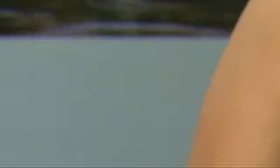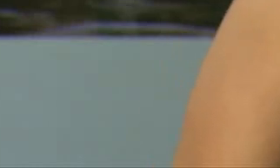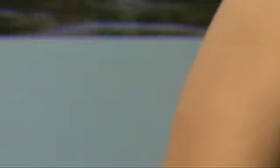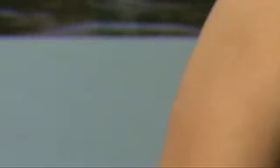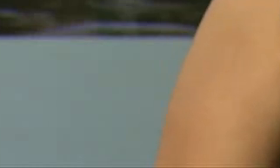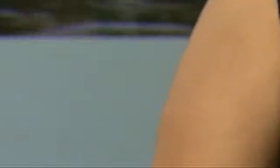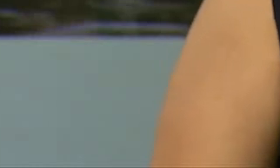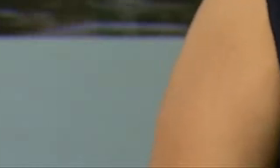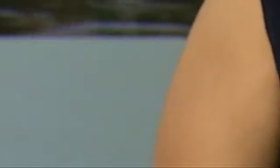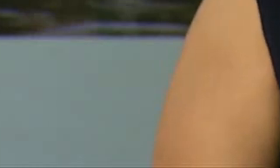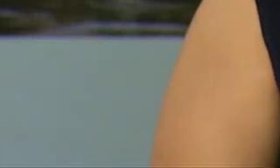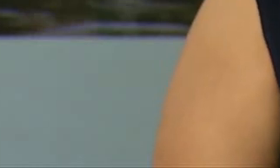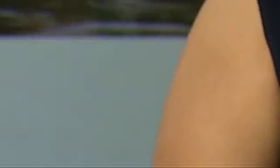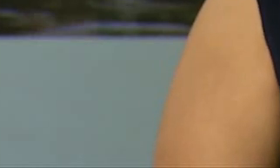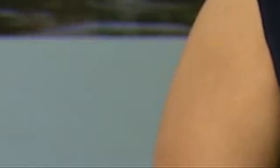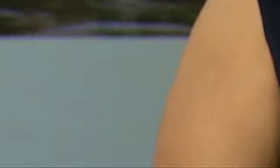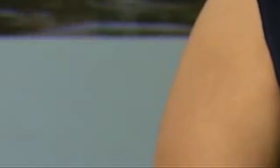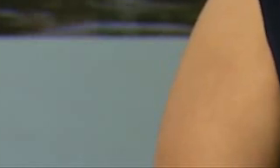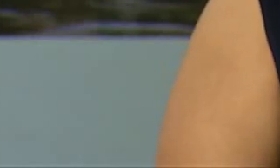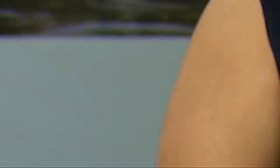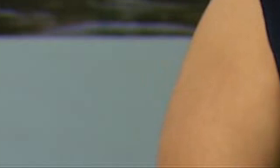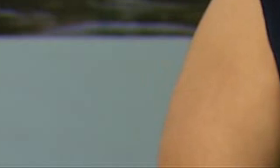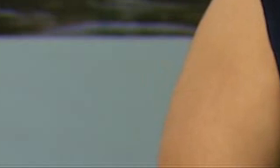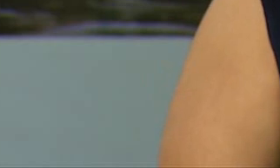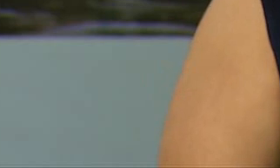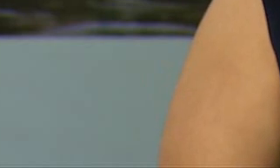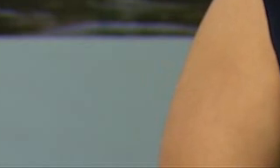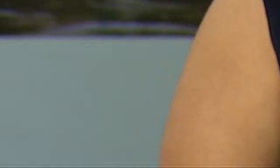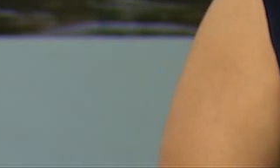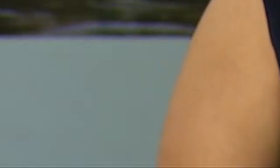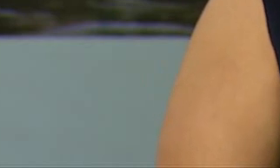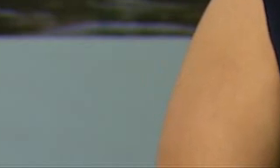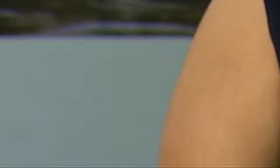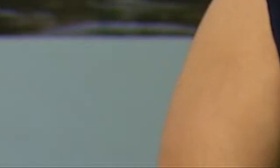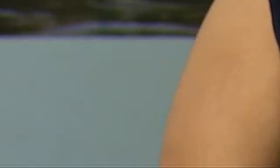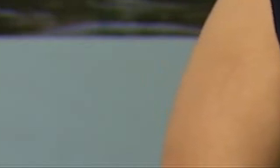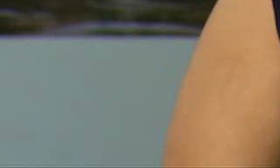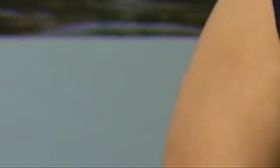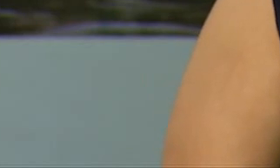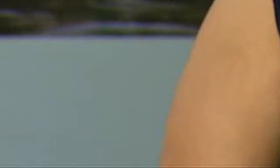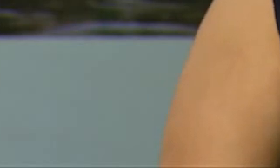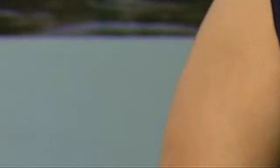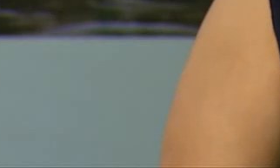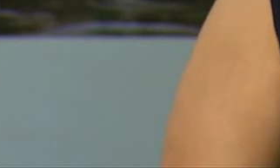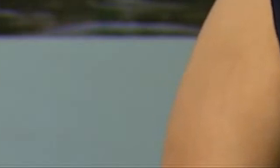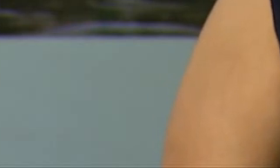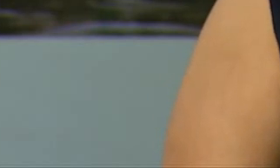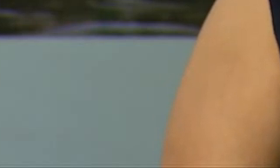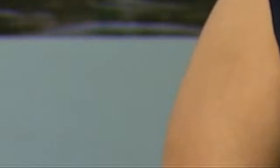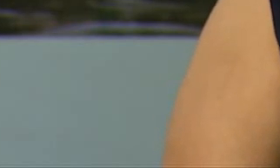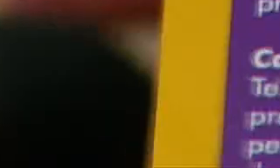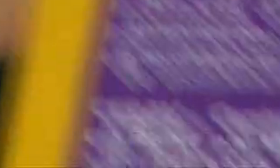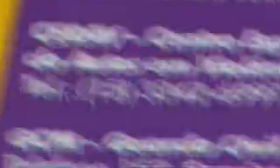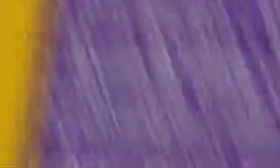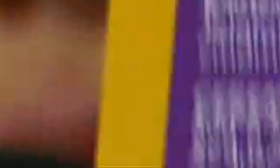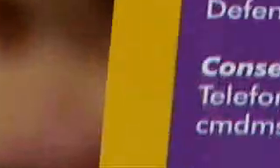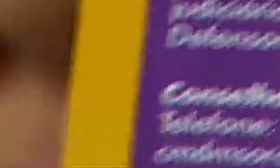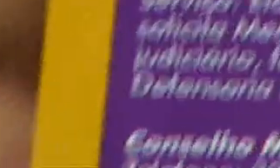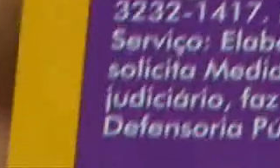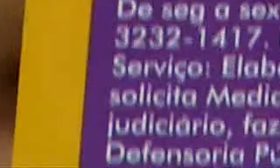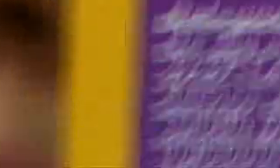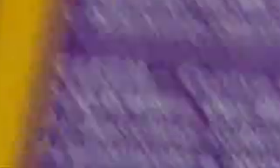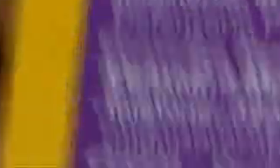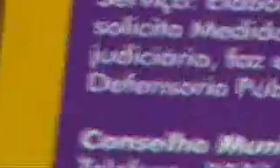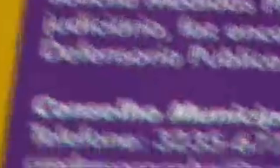em Sorocaba, os locais onde essa mulher precisa pedir ajuda. O que eu quero que a gente saia desses 16